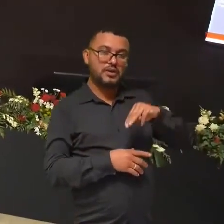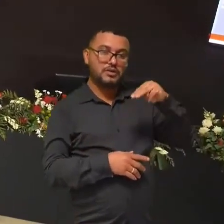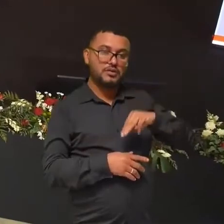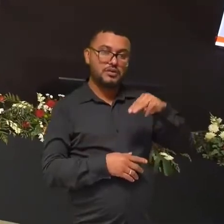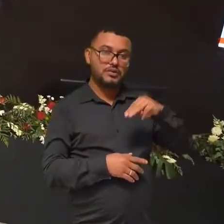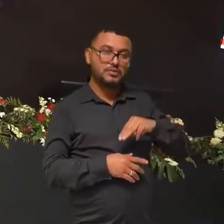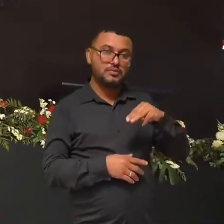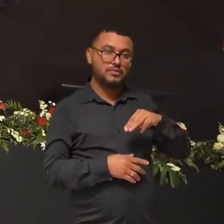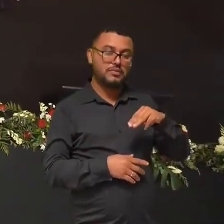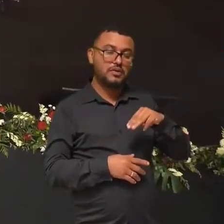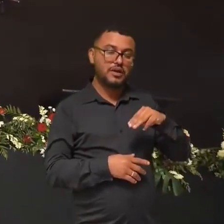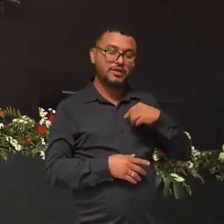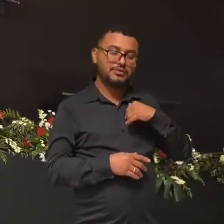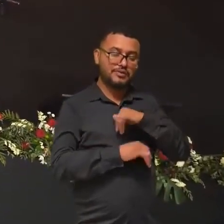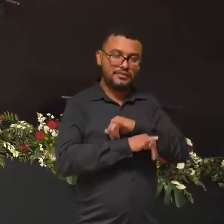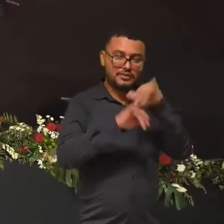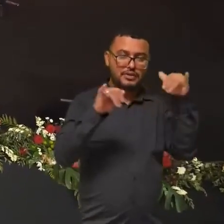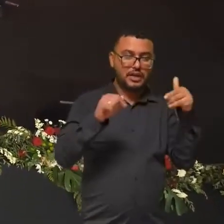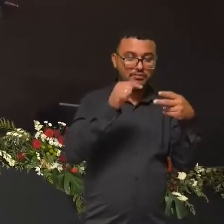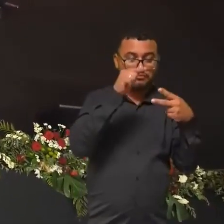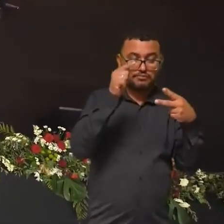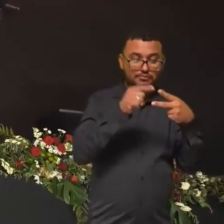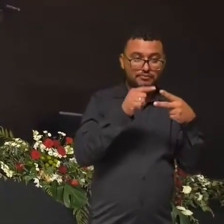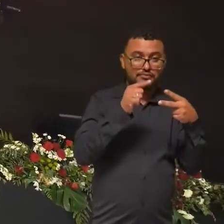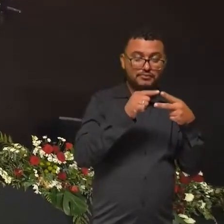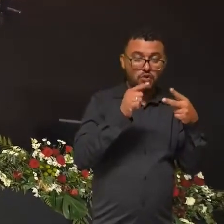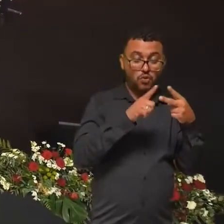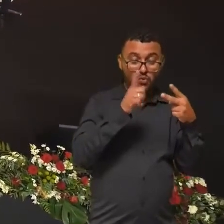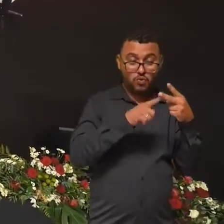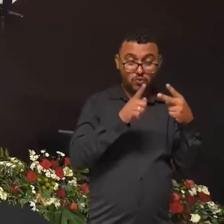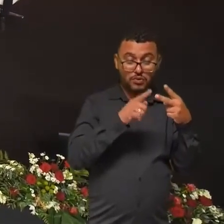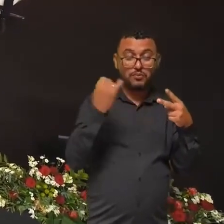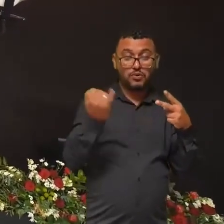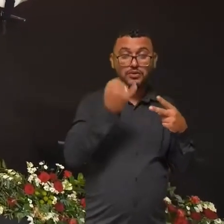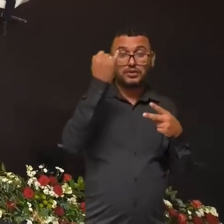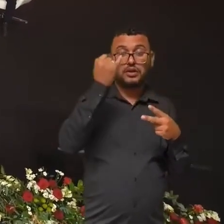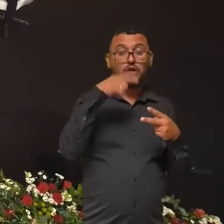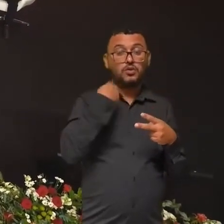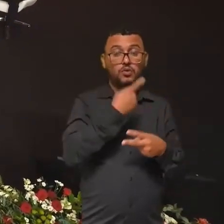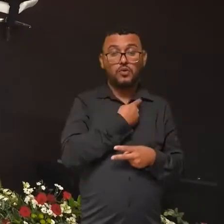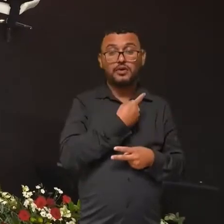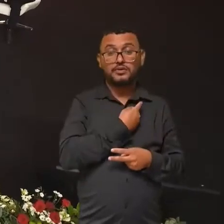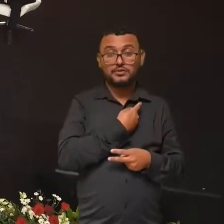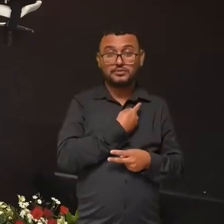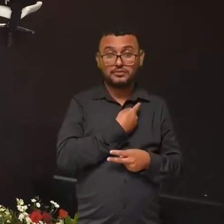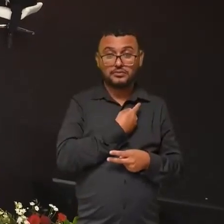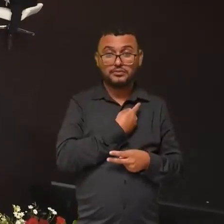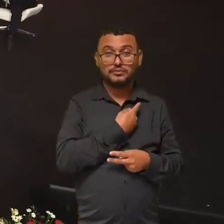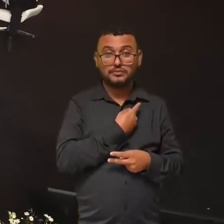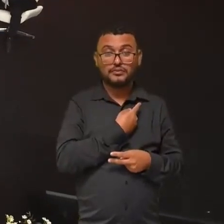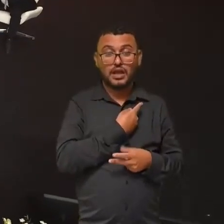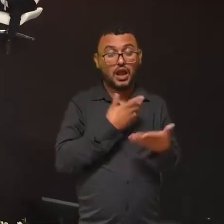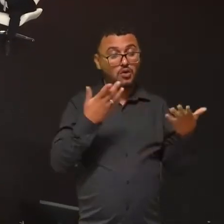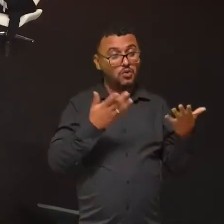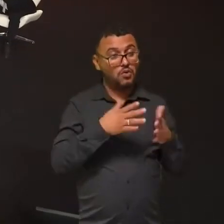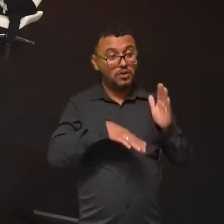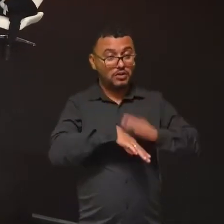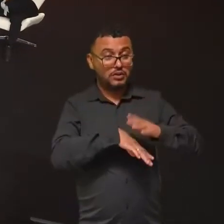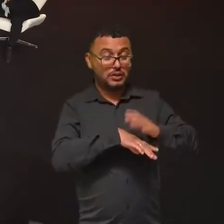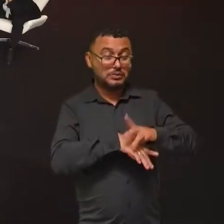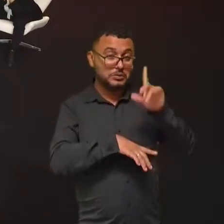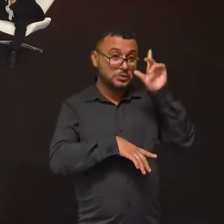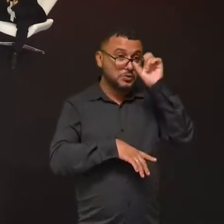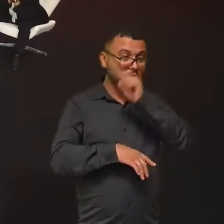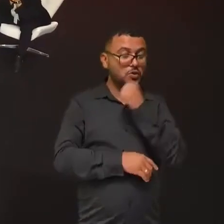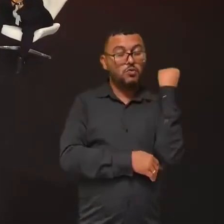ponto de reflexão para todos nós, que a gente está falando num momento gravíssimo da nossa história, gravíssimo,